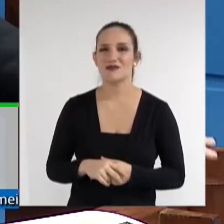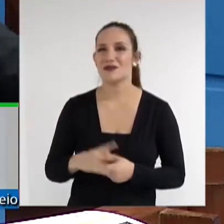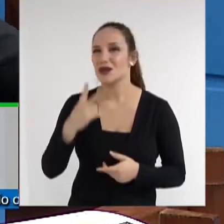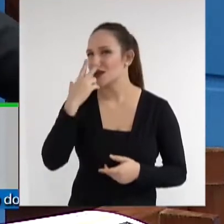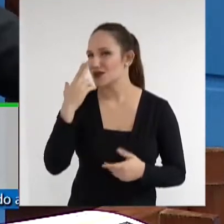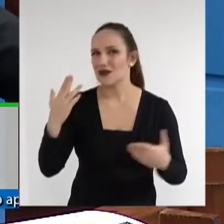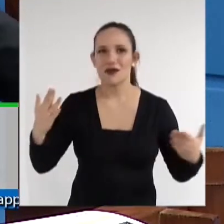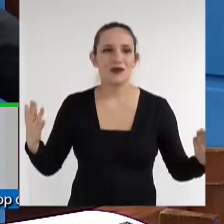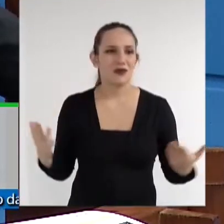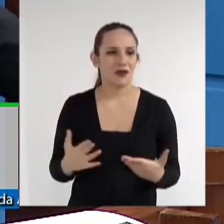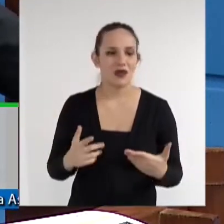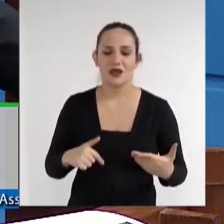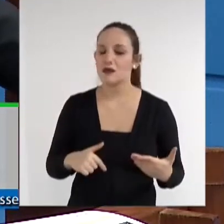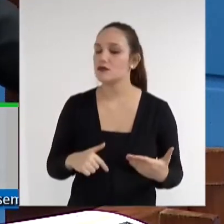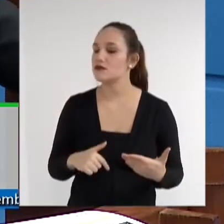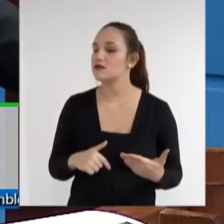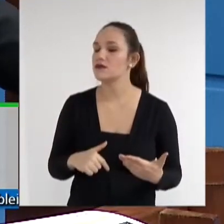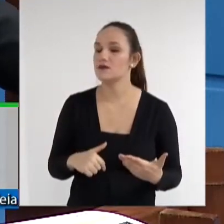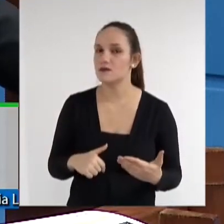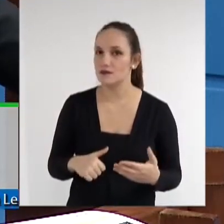vivendo uma situação de penúria,